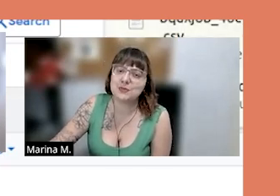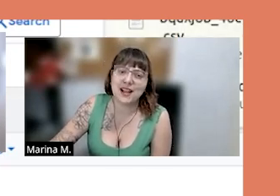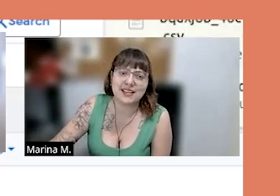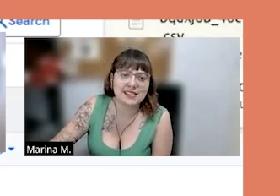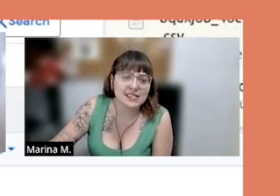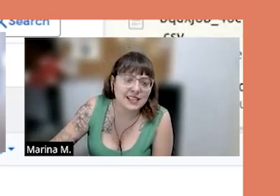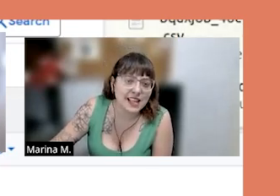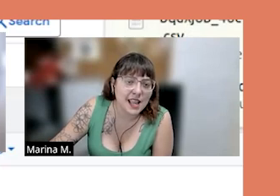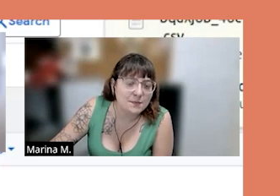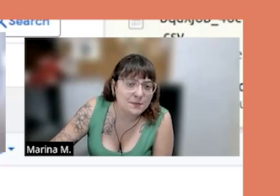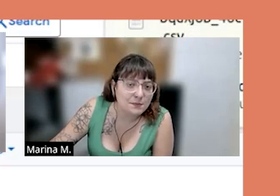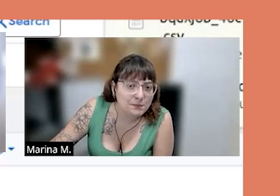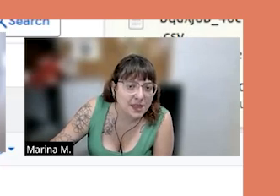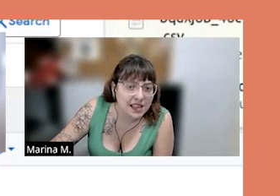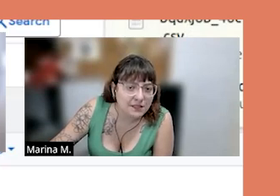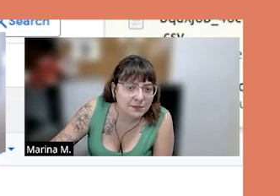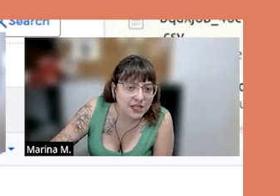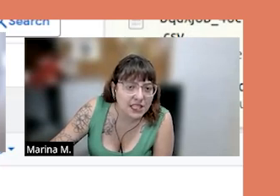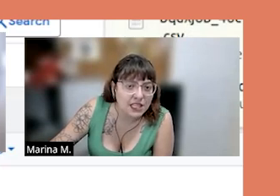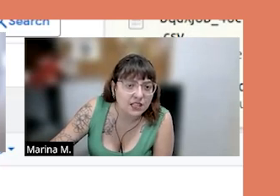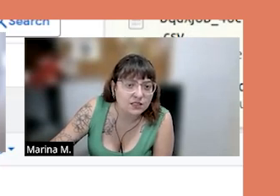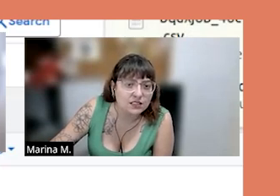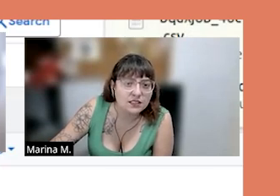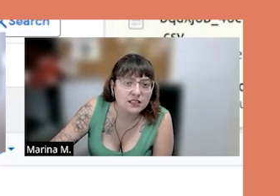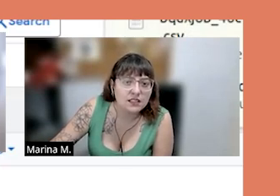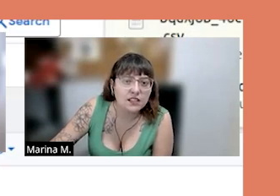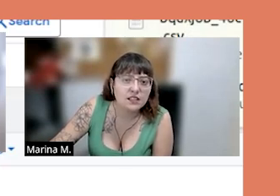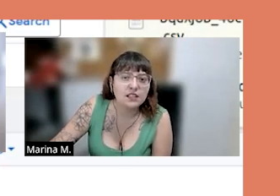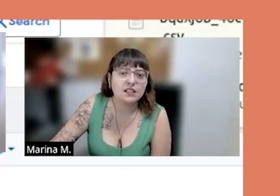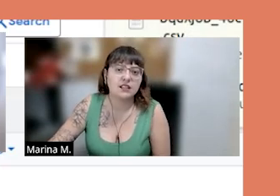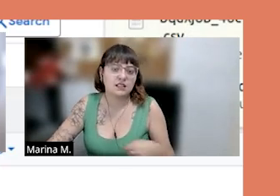2.000 bytes, assim, ele é bem pequenininho.